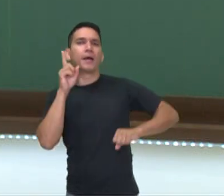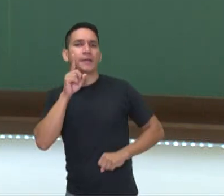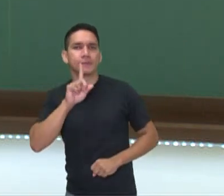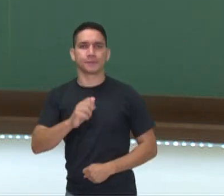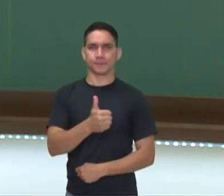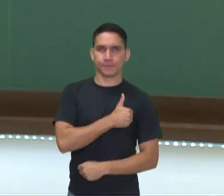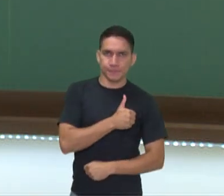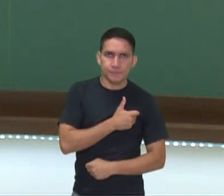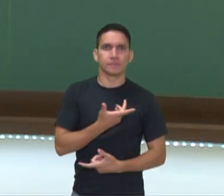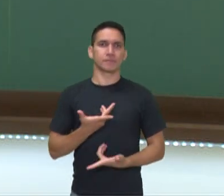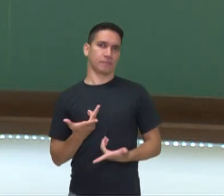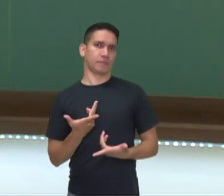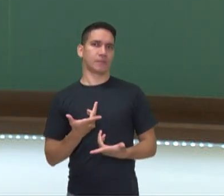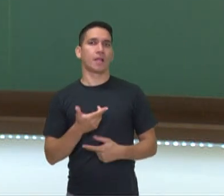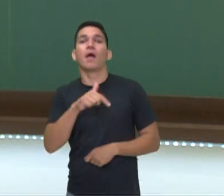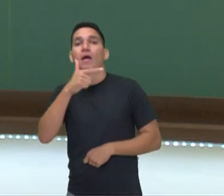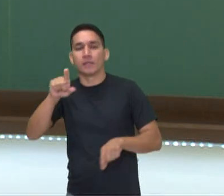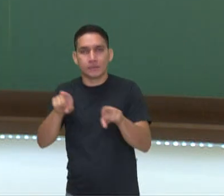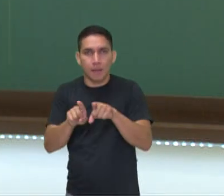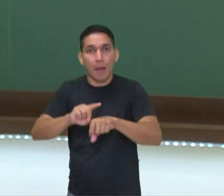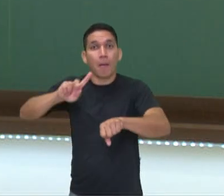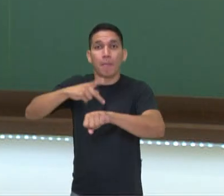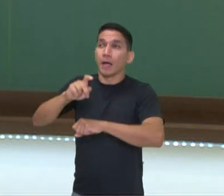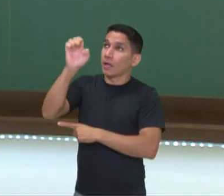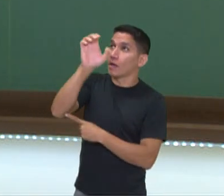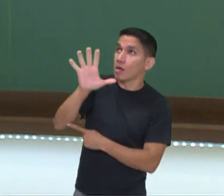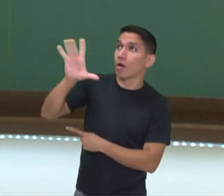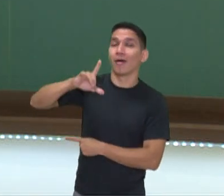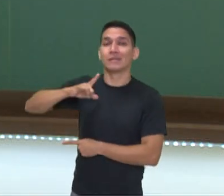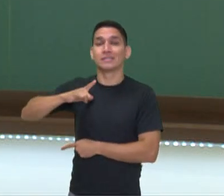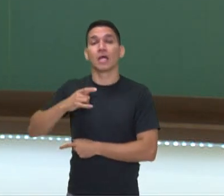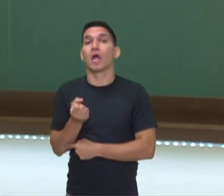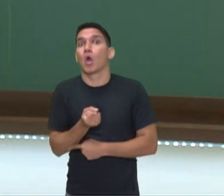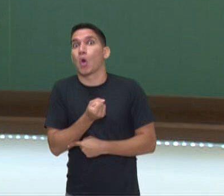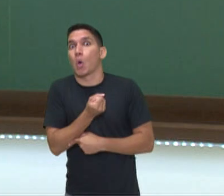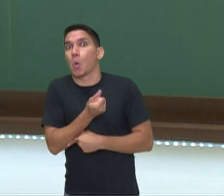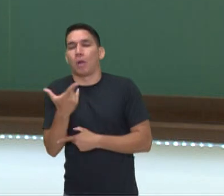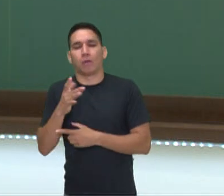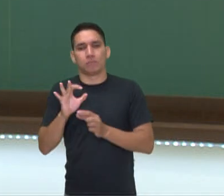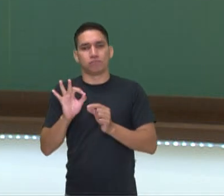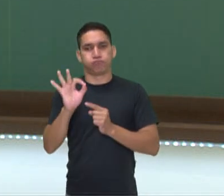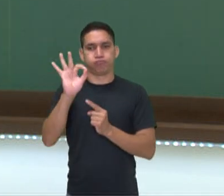Canadá, países da Europa que apresentam elevada taxa de